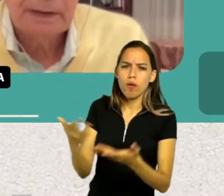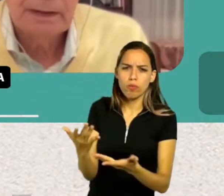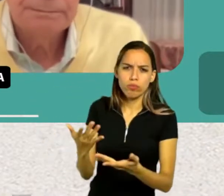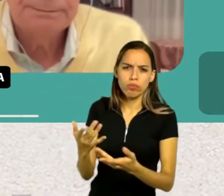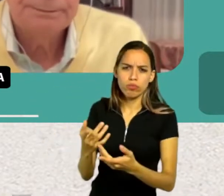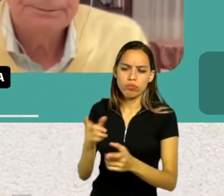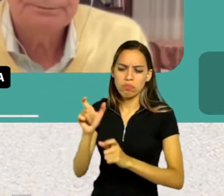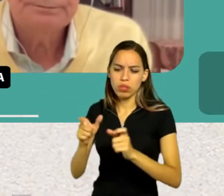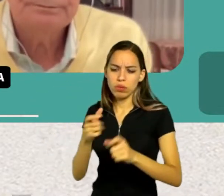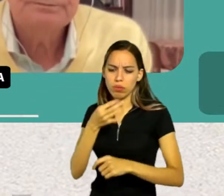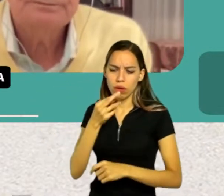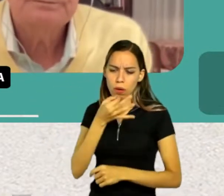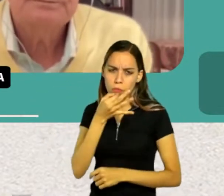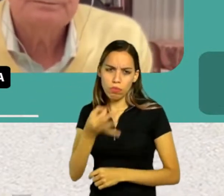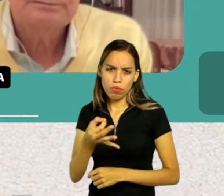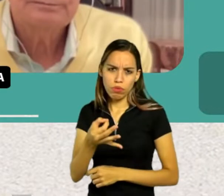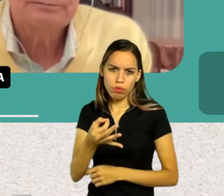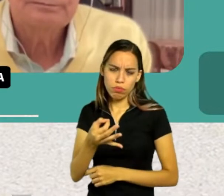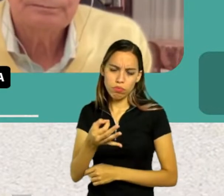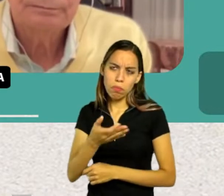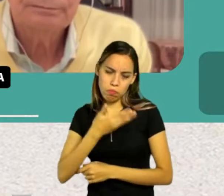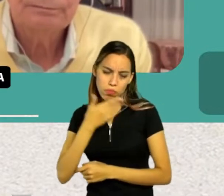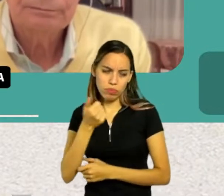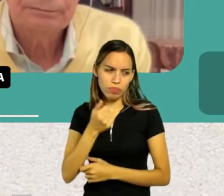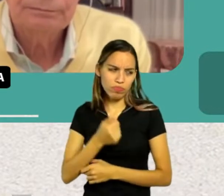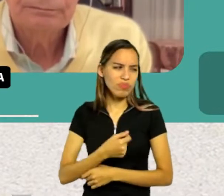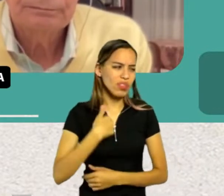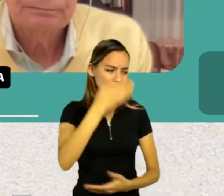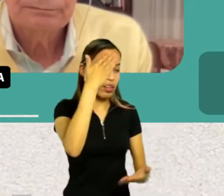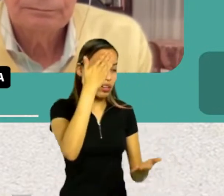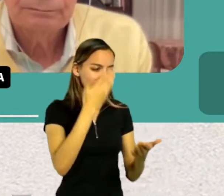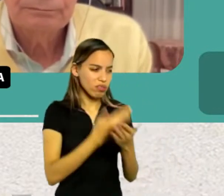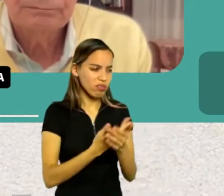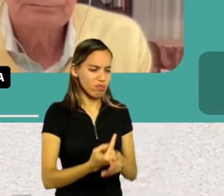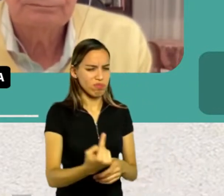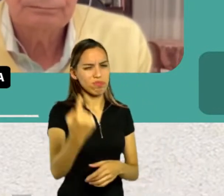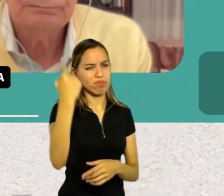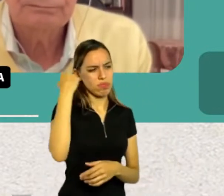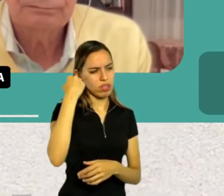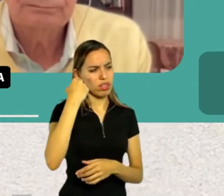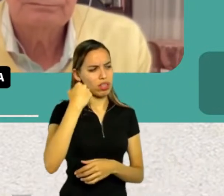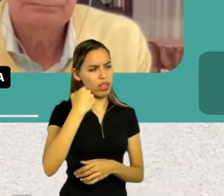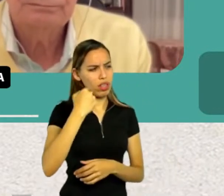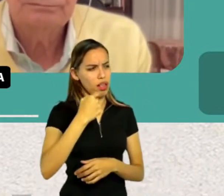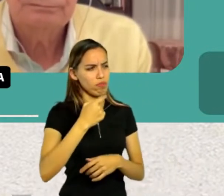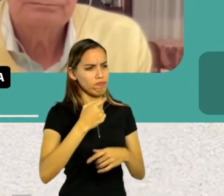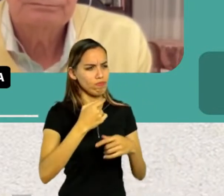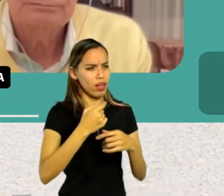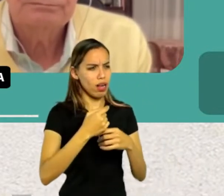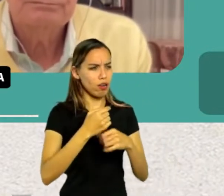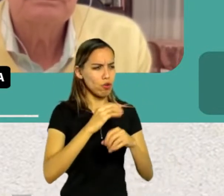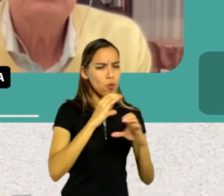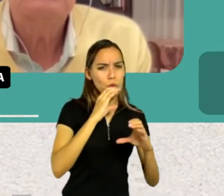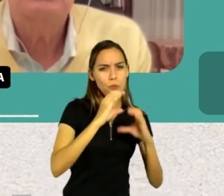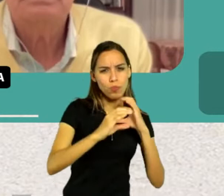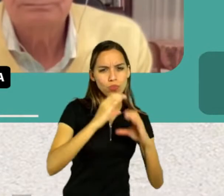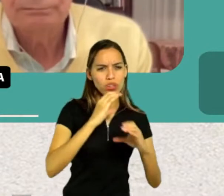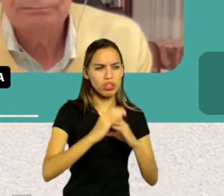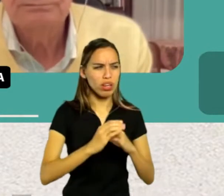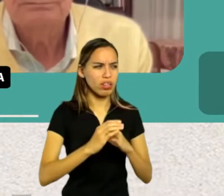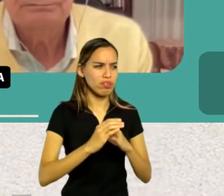Eu acredito também que naquela época os meios de comunicação eram mais... a internet estava